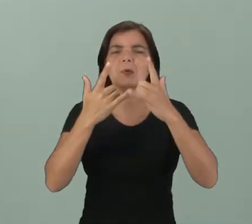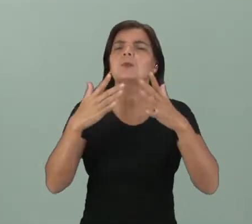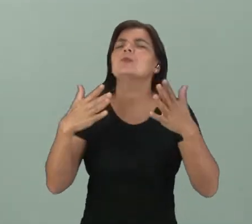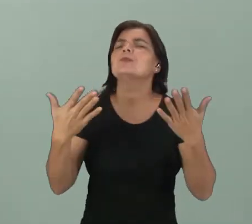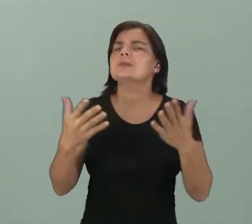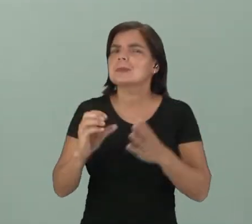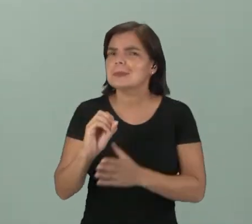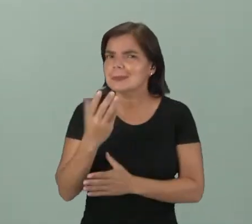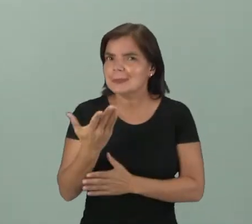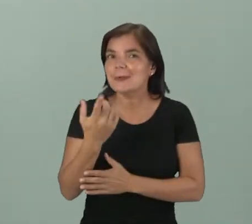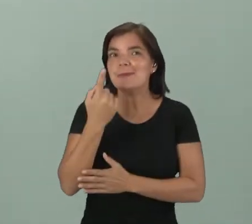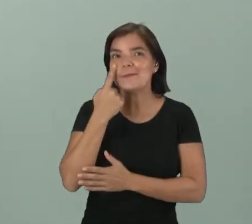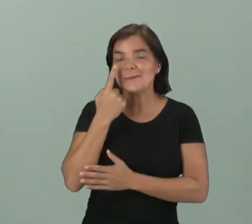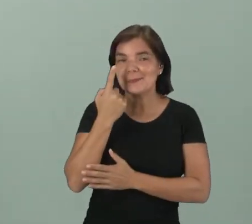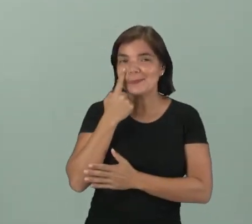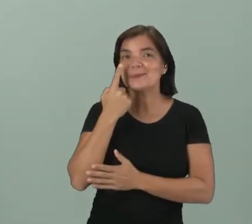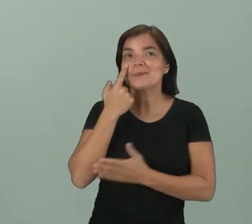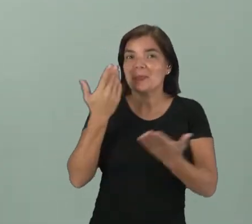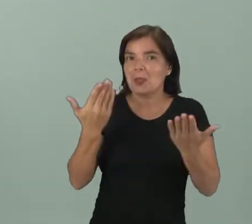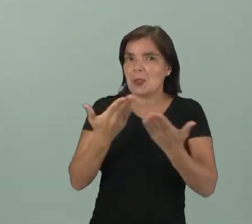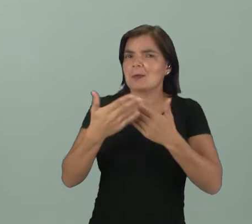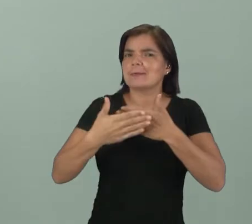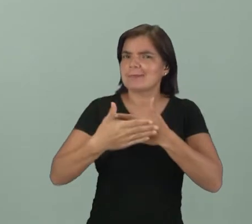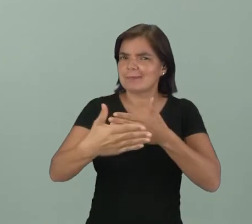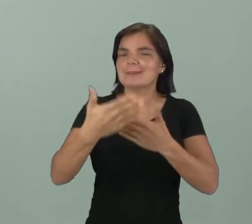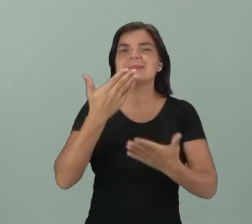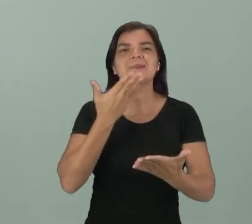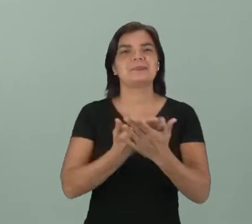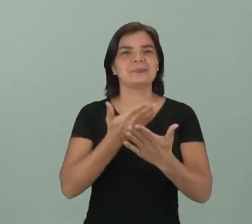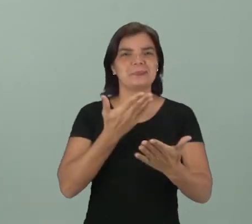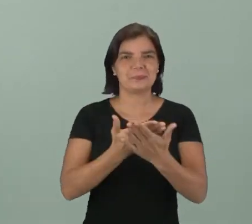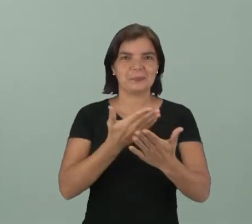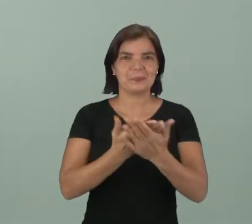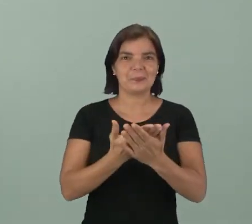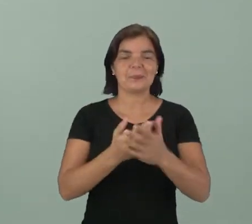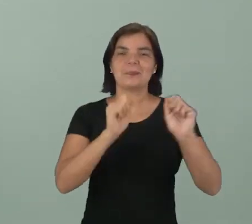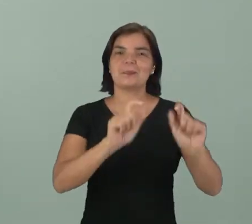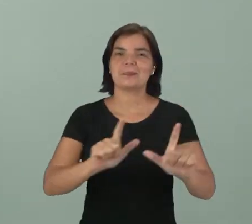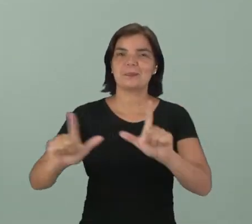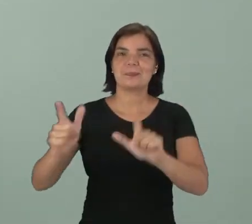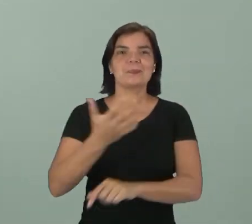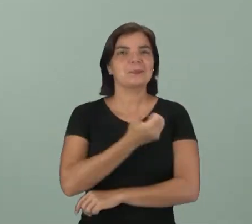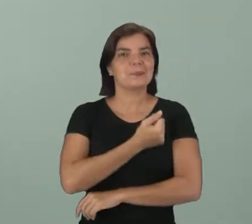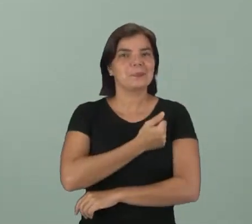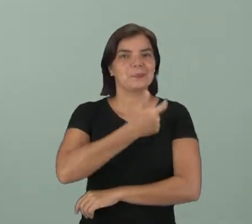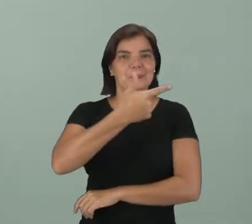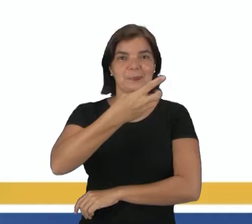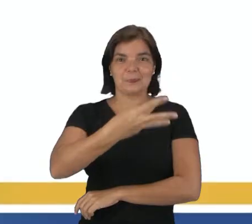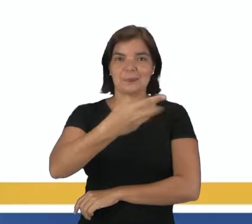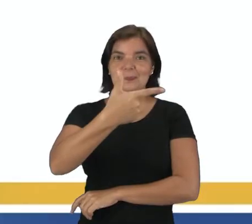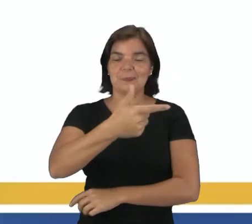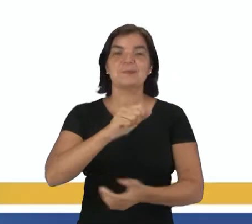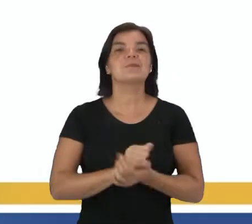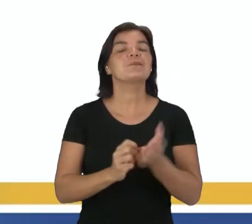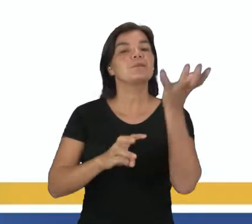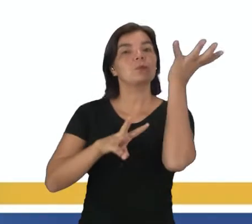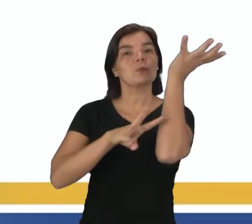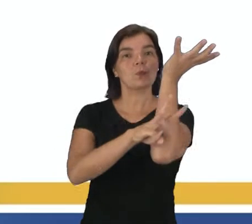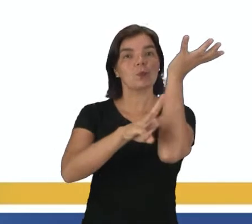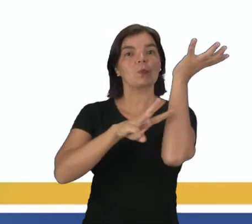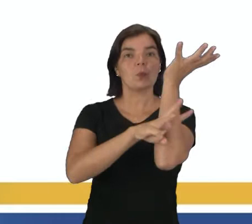ele vir para cidade o que que aconteceu vamos ver comigo então daqui para frente na nossa aula 32 o êxodo rural